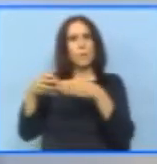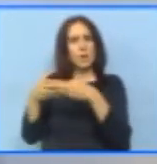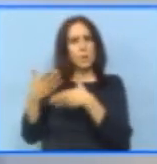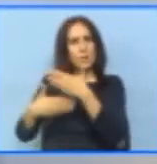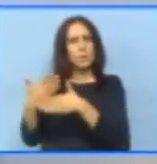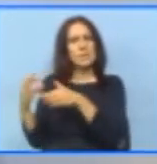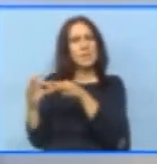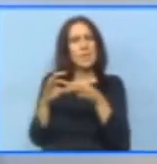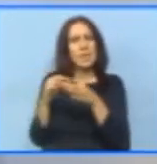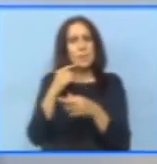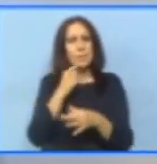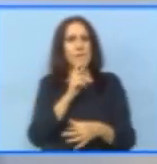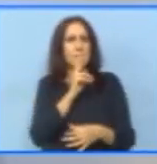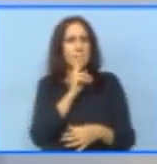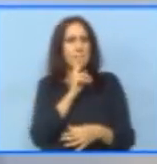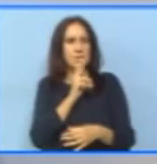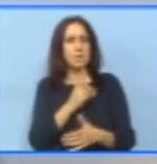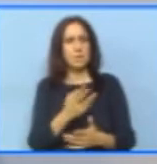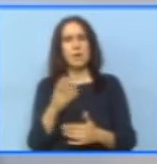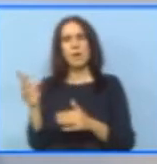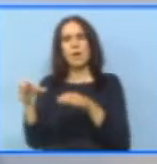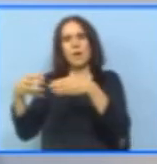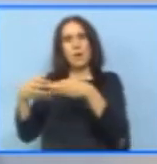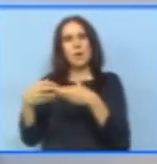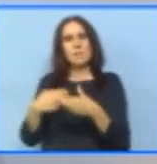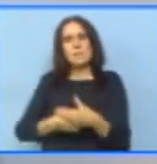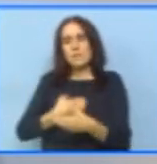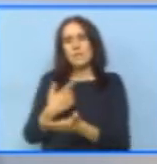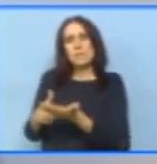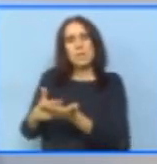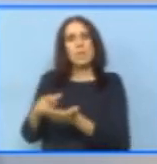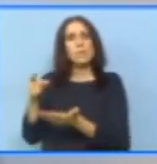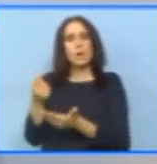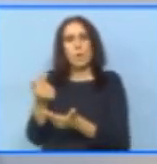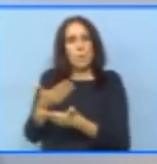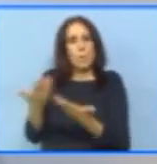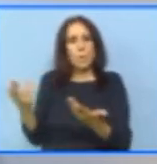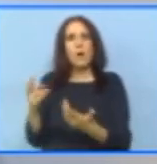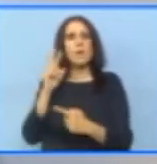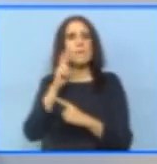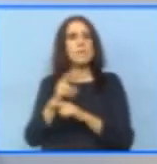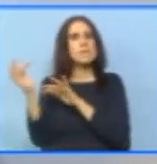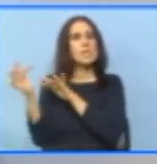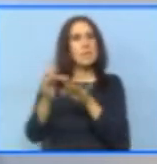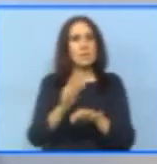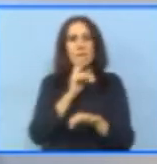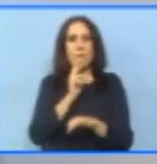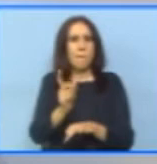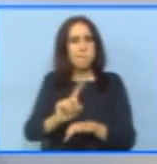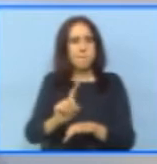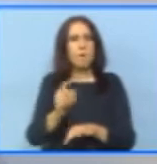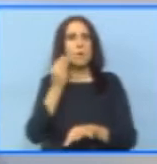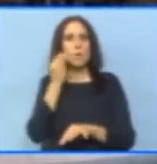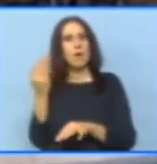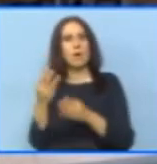está tão ligada à Fátima, e há uma comunidade que sente esta necessidade porque não tem a capacidade económica para visitar Fátima, e, portanto, a forma é, de facto,